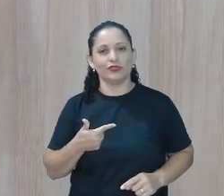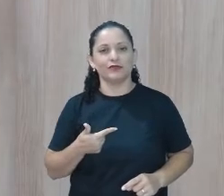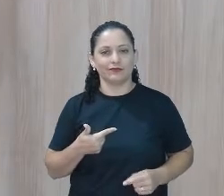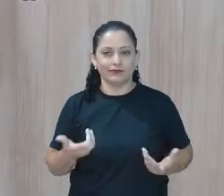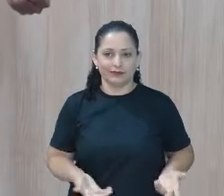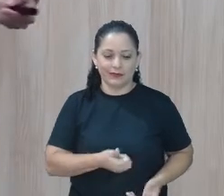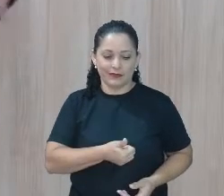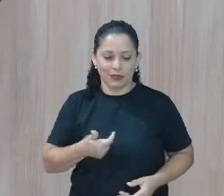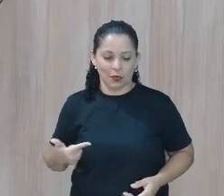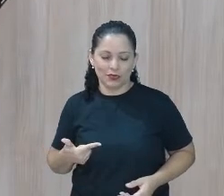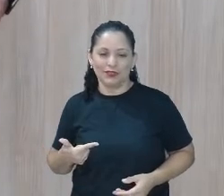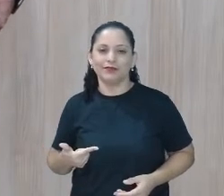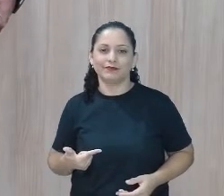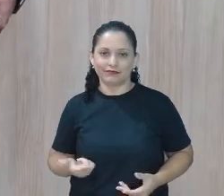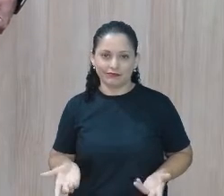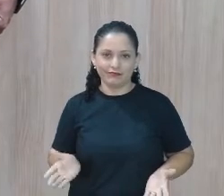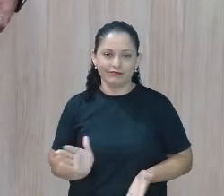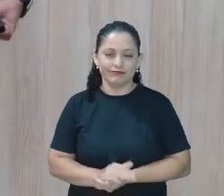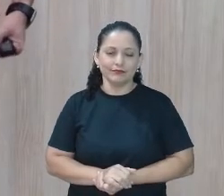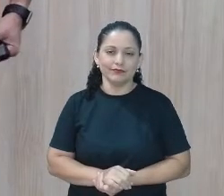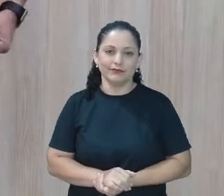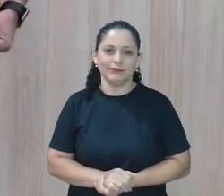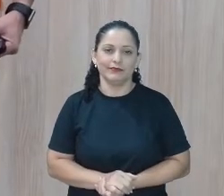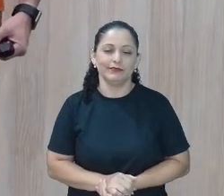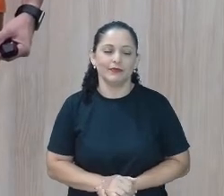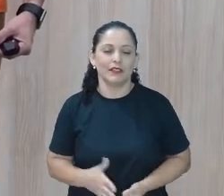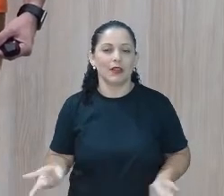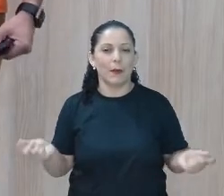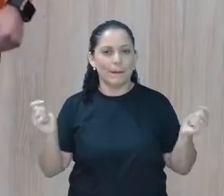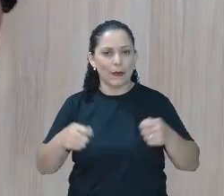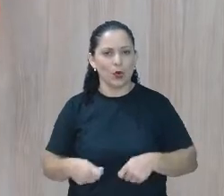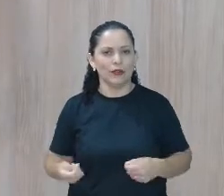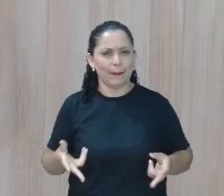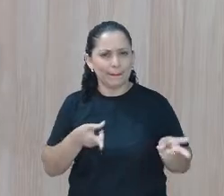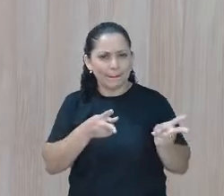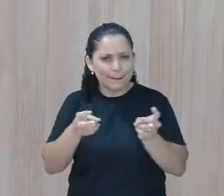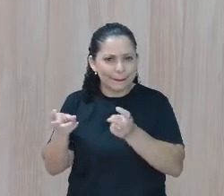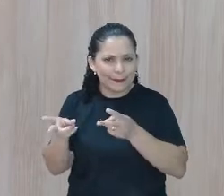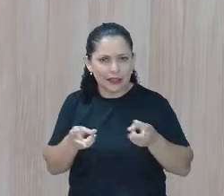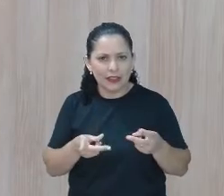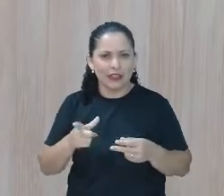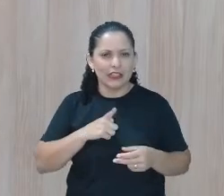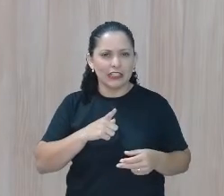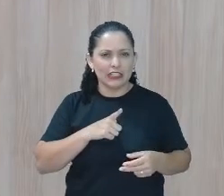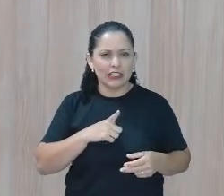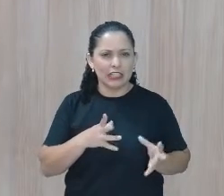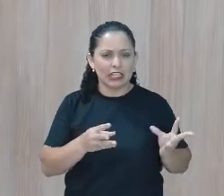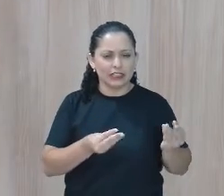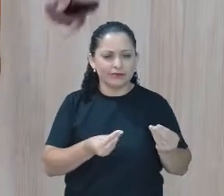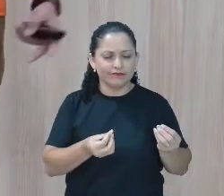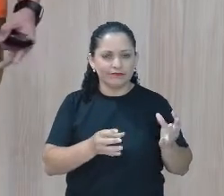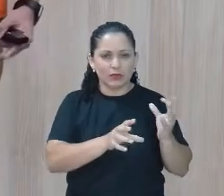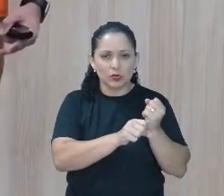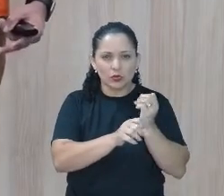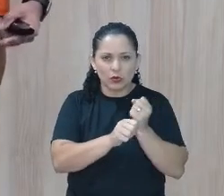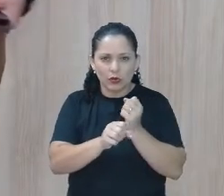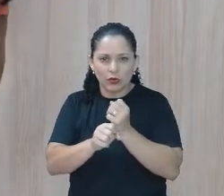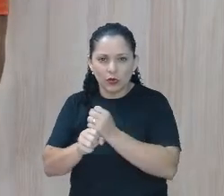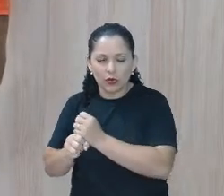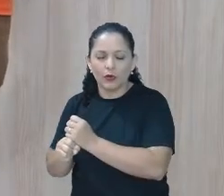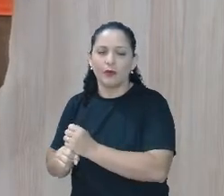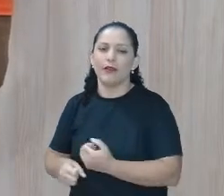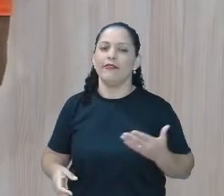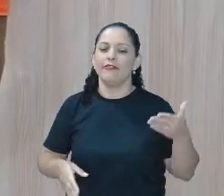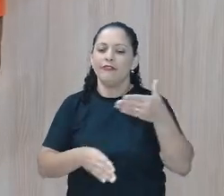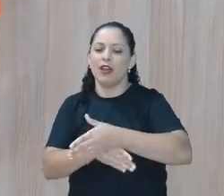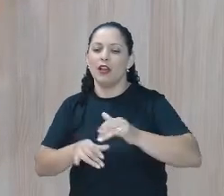de 1 litro vezes 2 litros, certo? Então, você pode notar que você faz essa proporção quando você vai no mercado, certo? Se